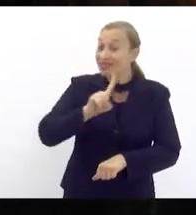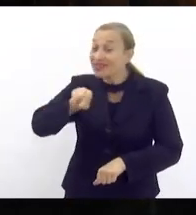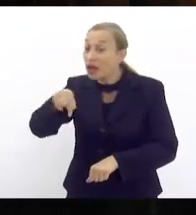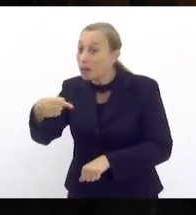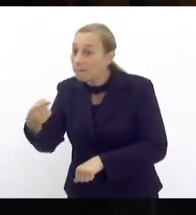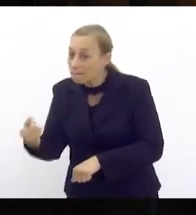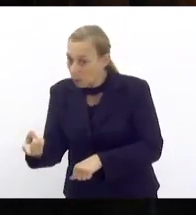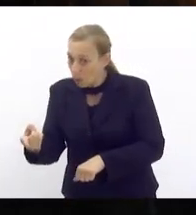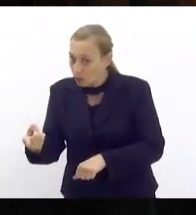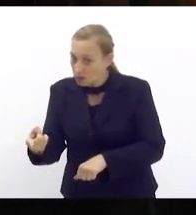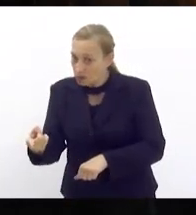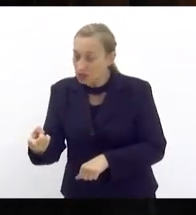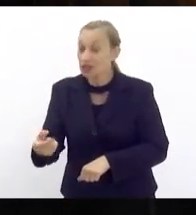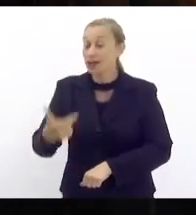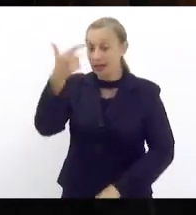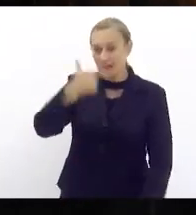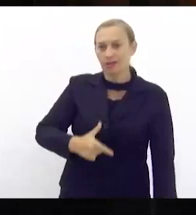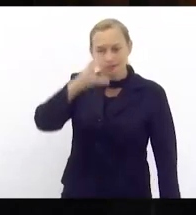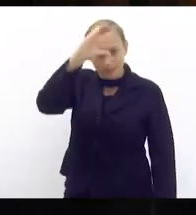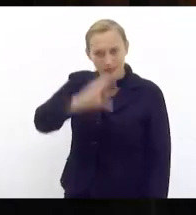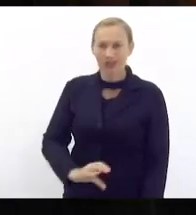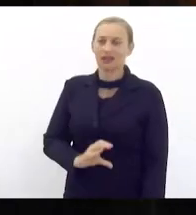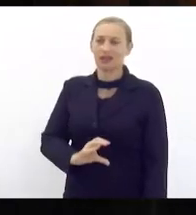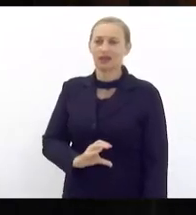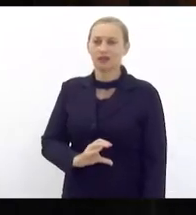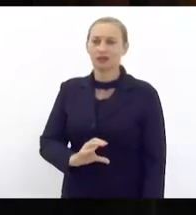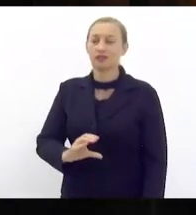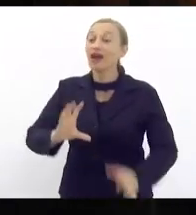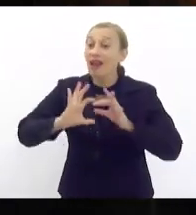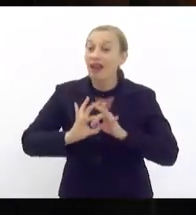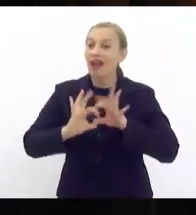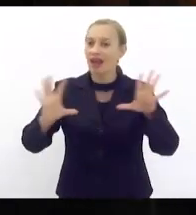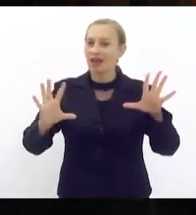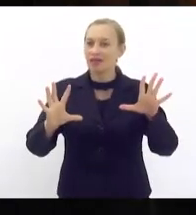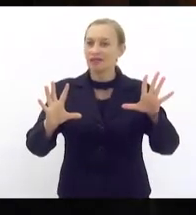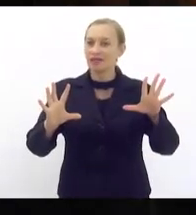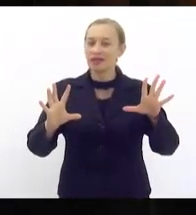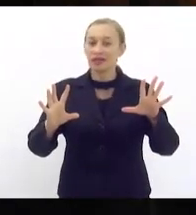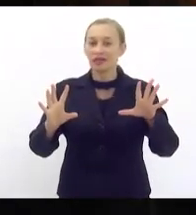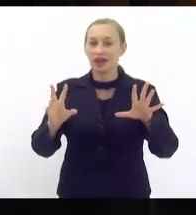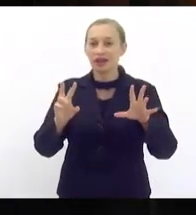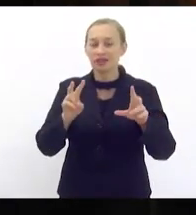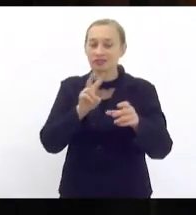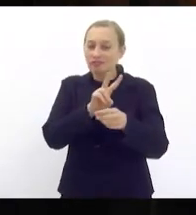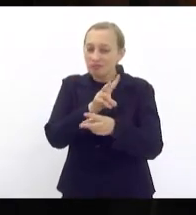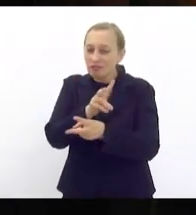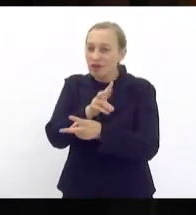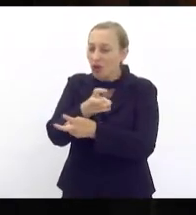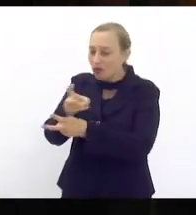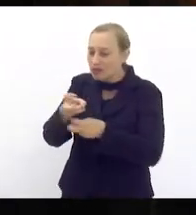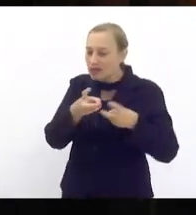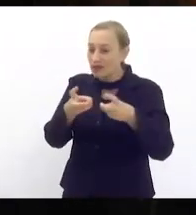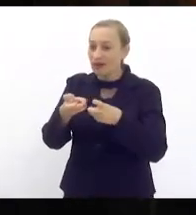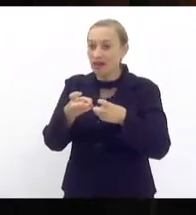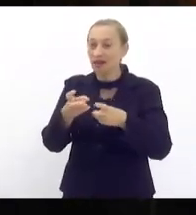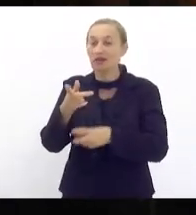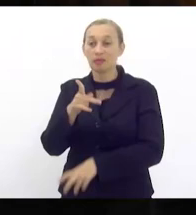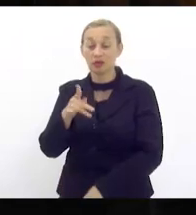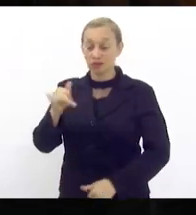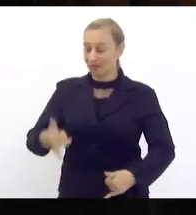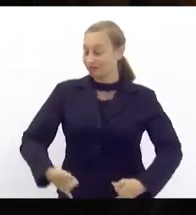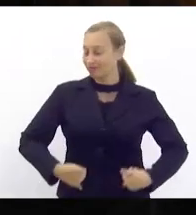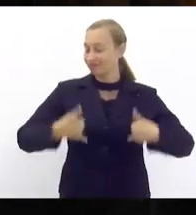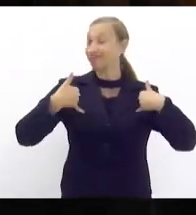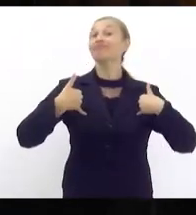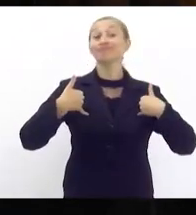e se tornarem cidadãos terão liberdade assistida pelos pais orgulhosos